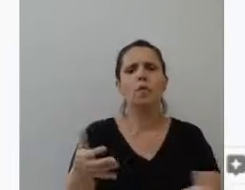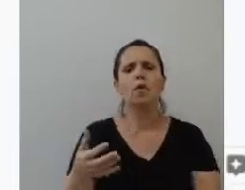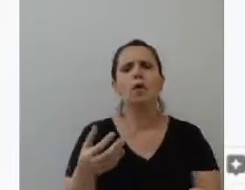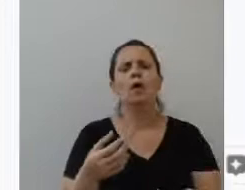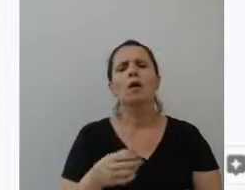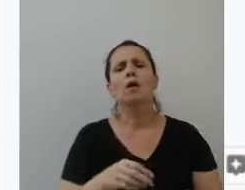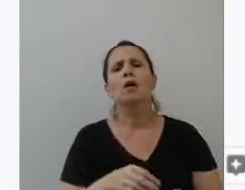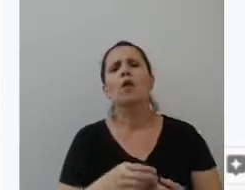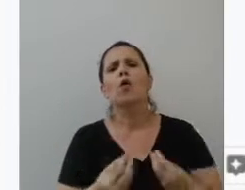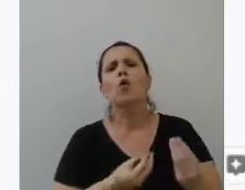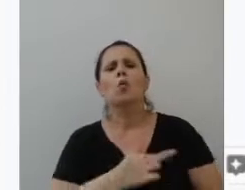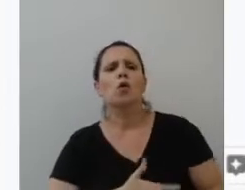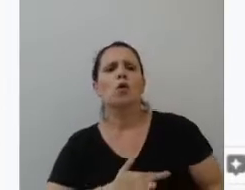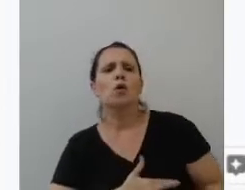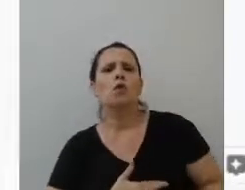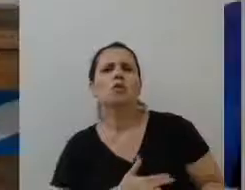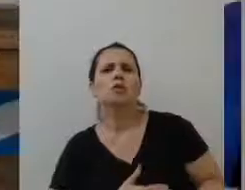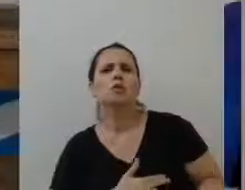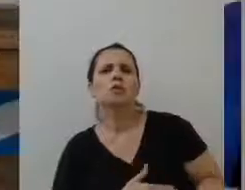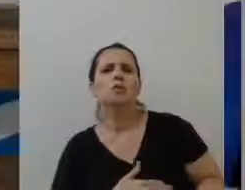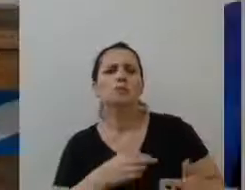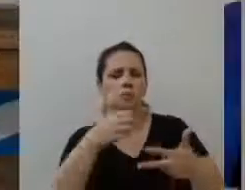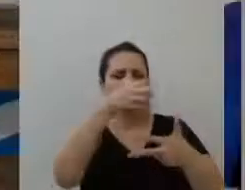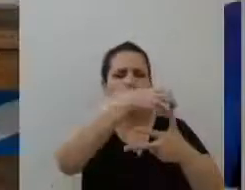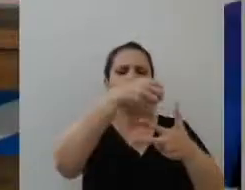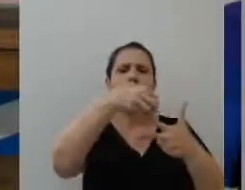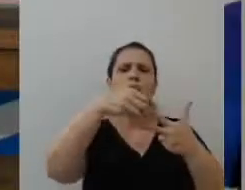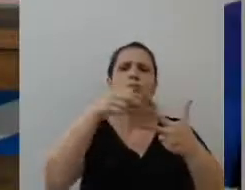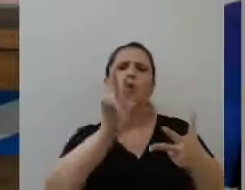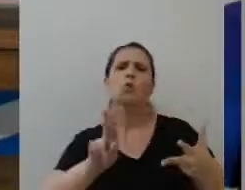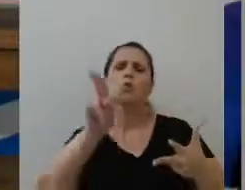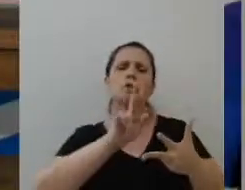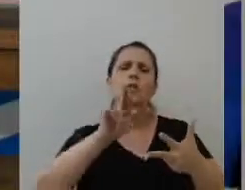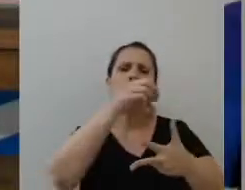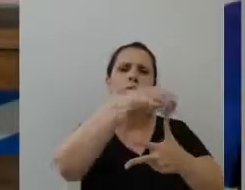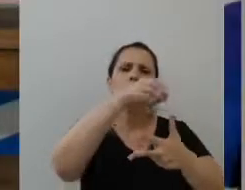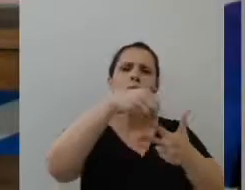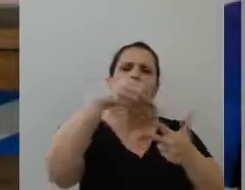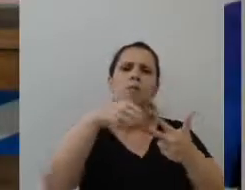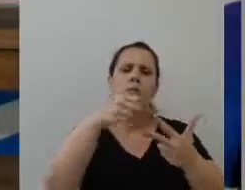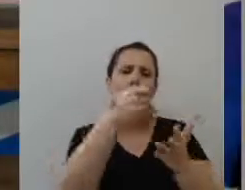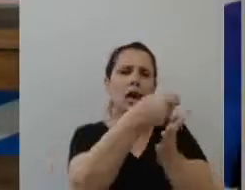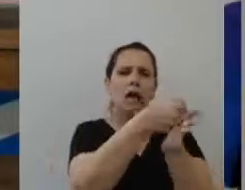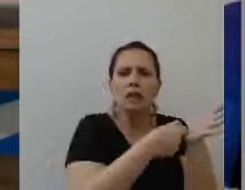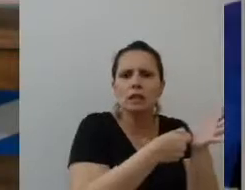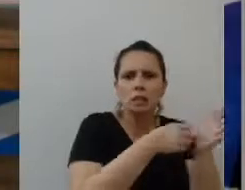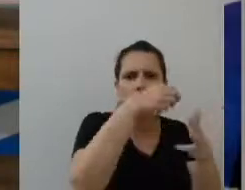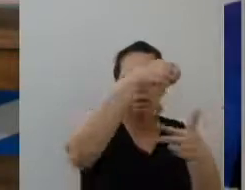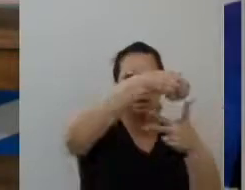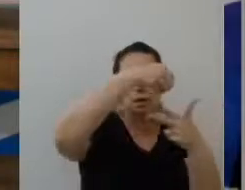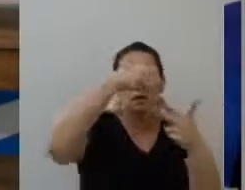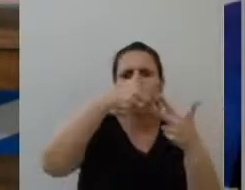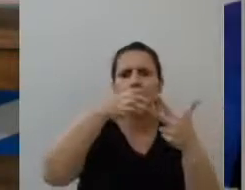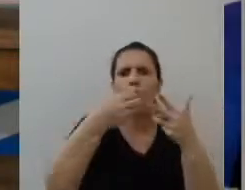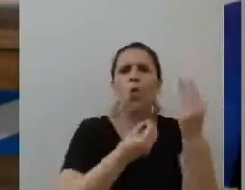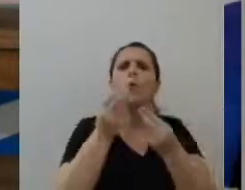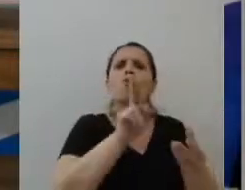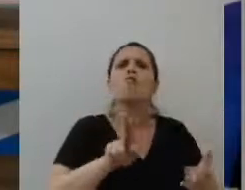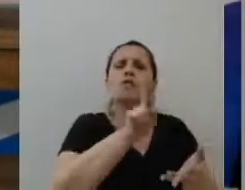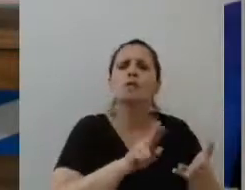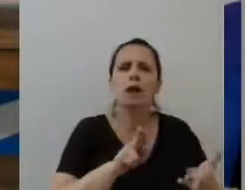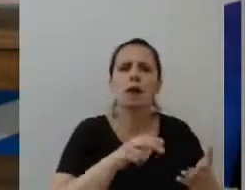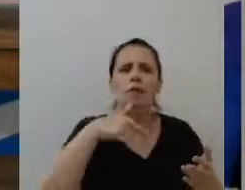o romantismo pode ser usado na redação do Enem? Perfeito. Mexeu com o que eu gosto, viu? Aproveita, Francisco. Vai lá no meu Instagram,